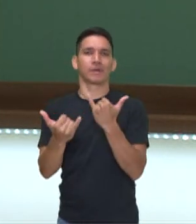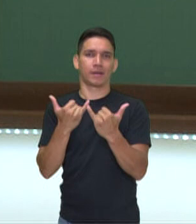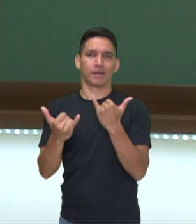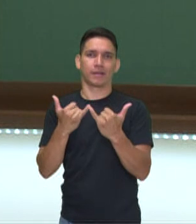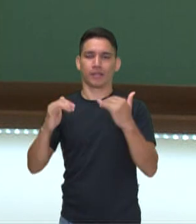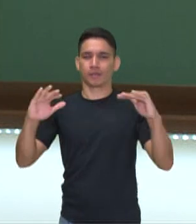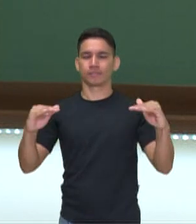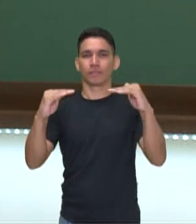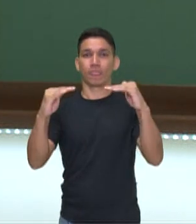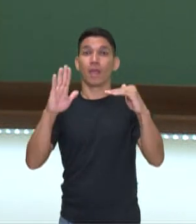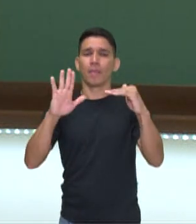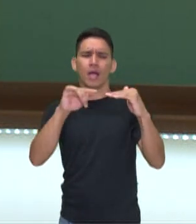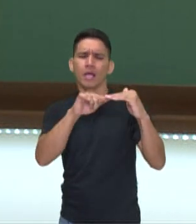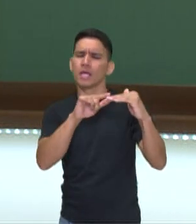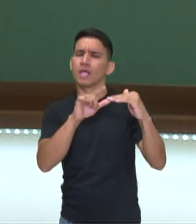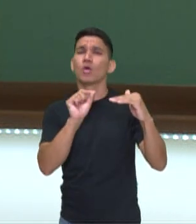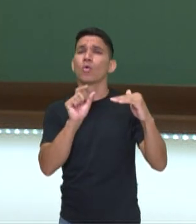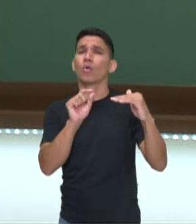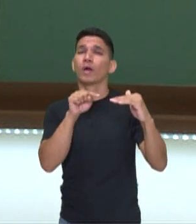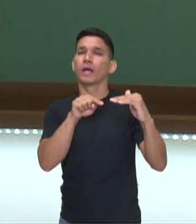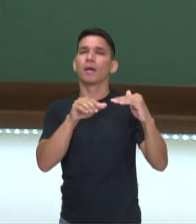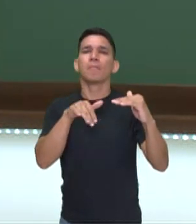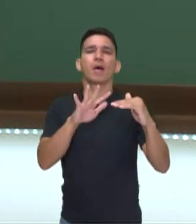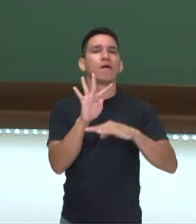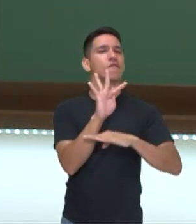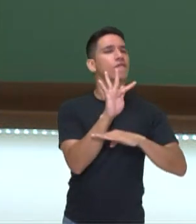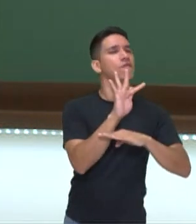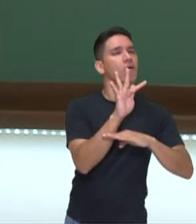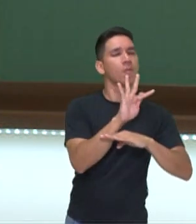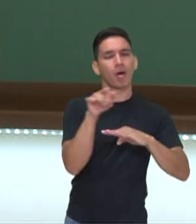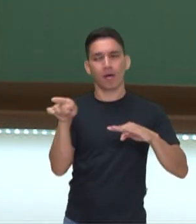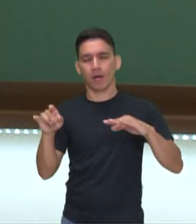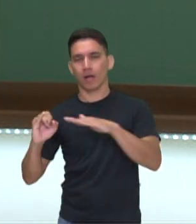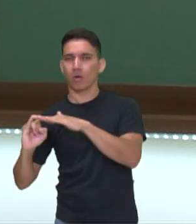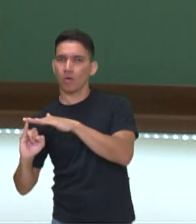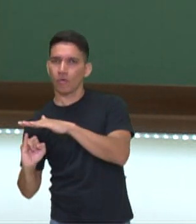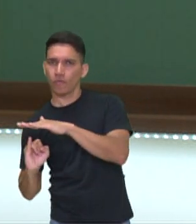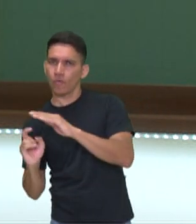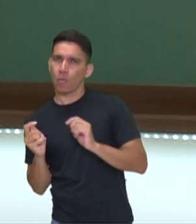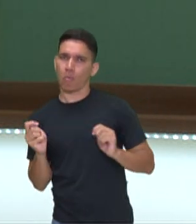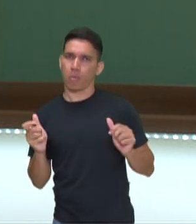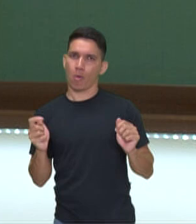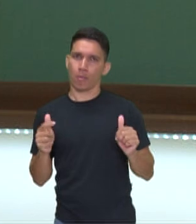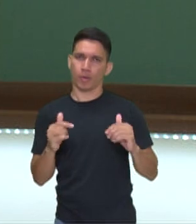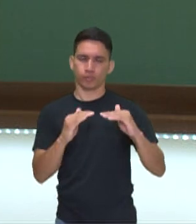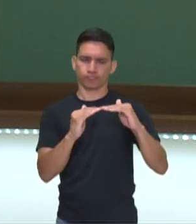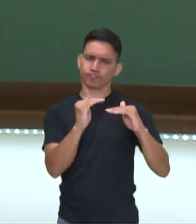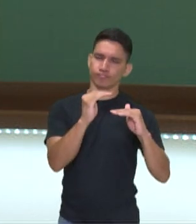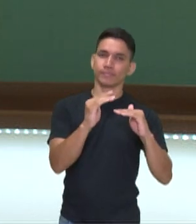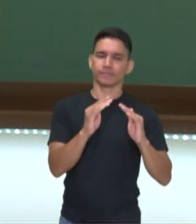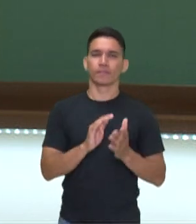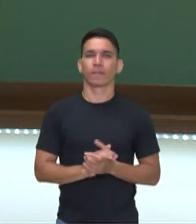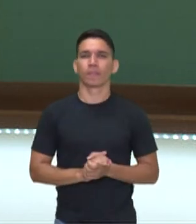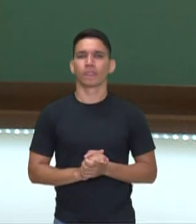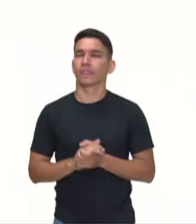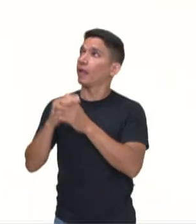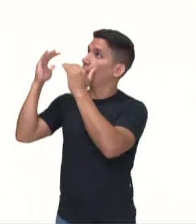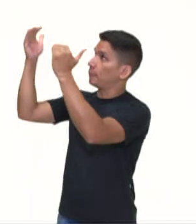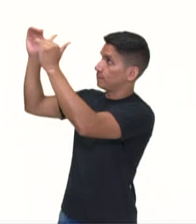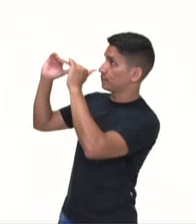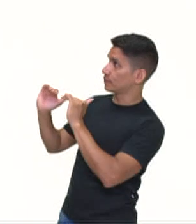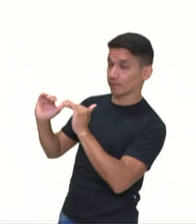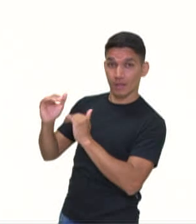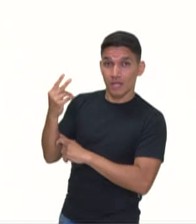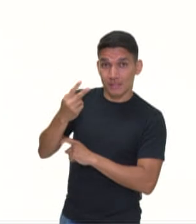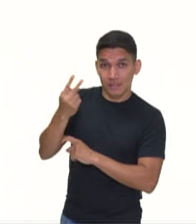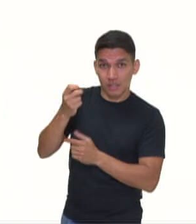que ought to se torna um pouquinho mais na formalidade, um pouquinho utilizado mais na formalidade. No segundo exercício, qual das